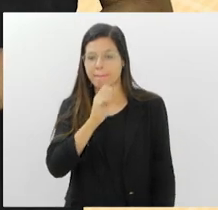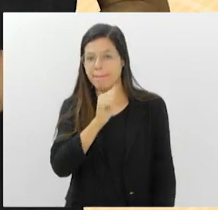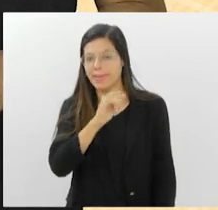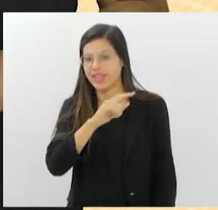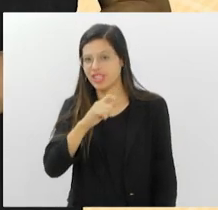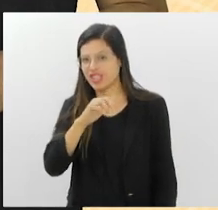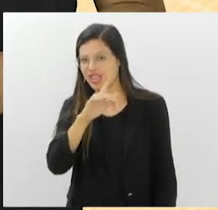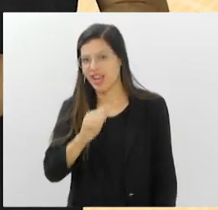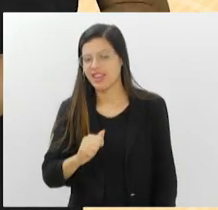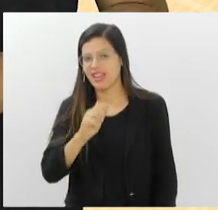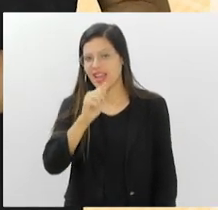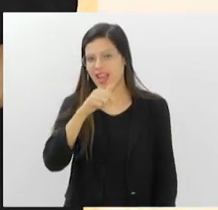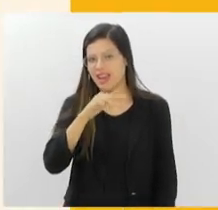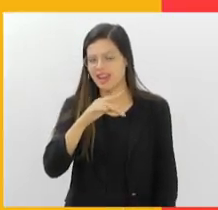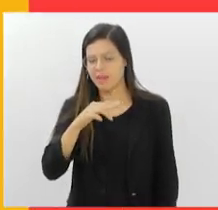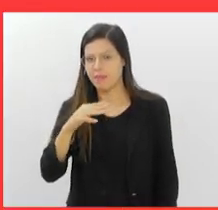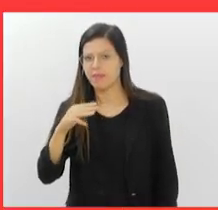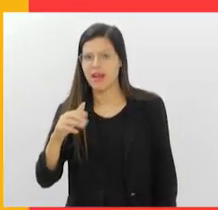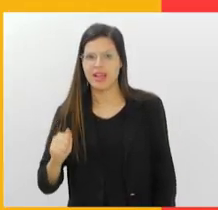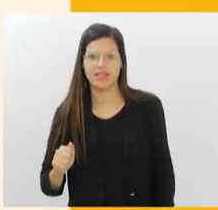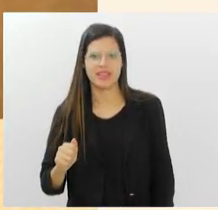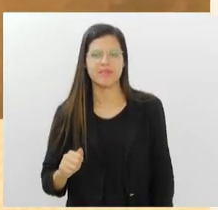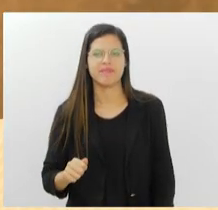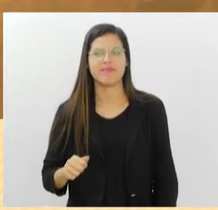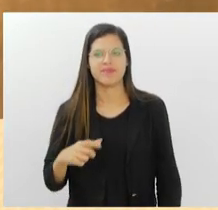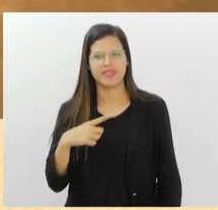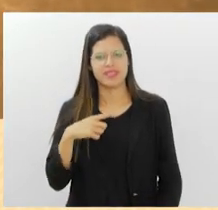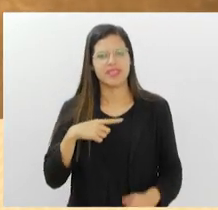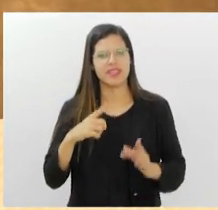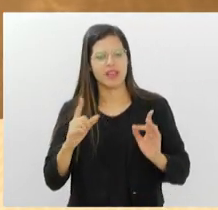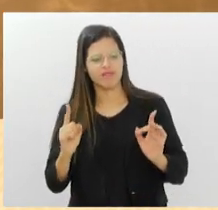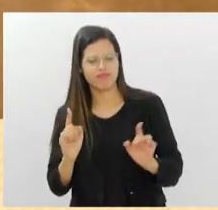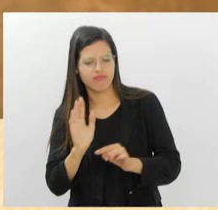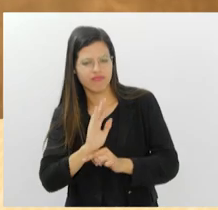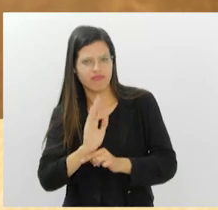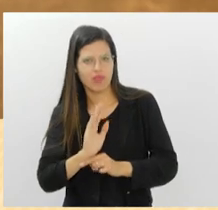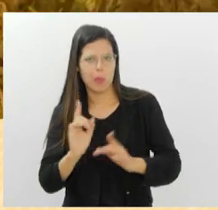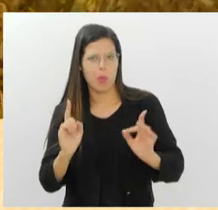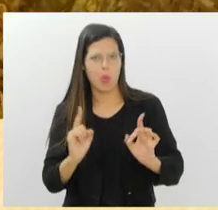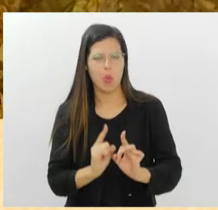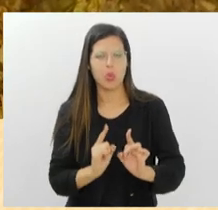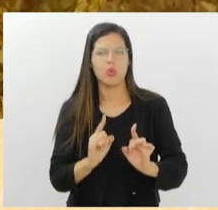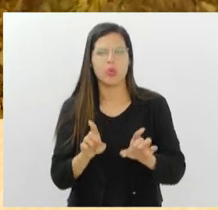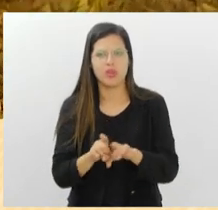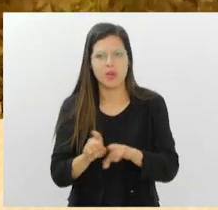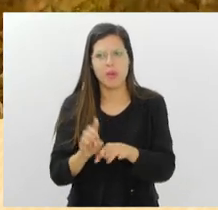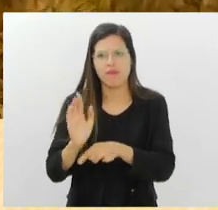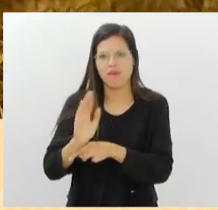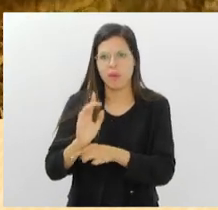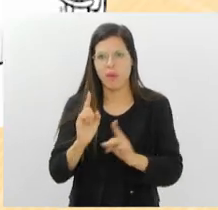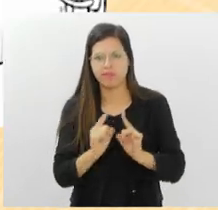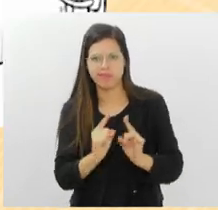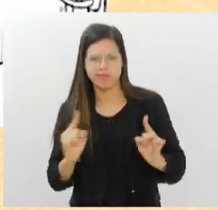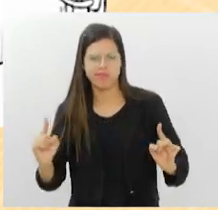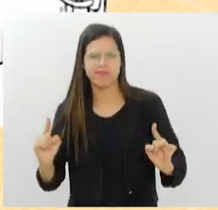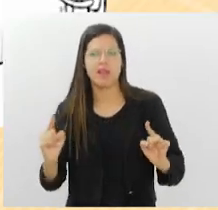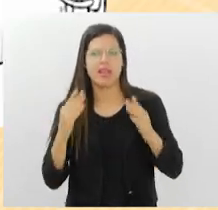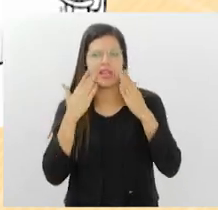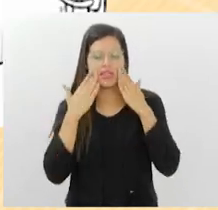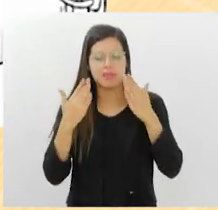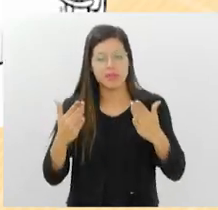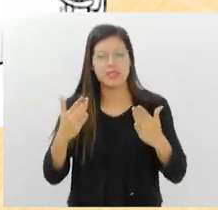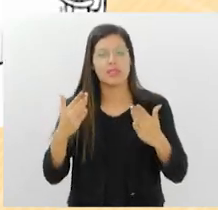exibir dezenas de curtas e longas animados. Esse ano o festival conta com 4 longas nacionais em exibição, entre